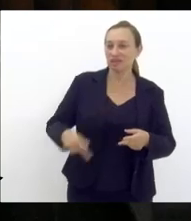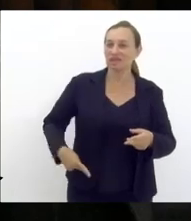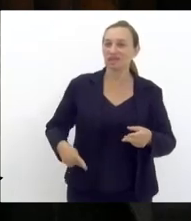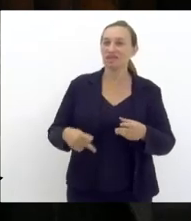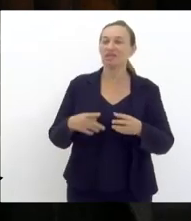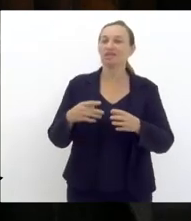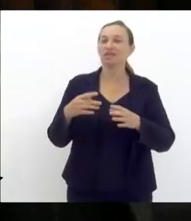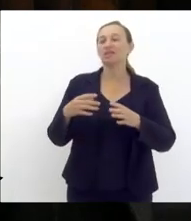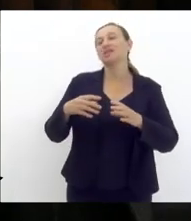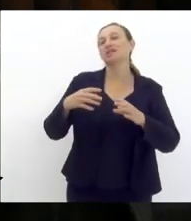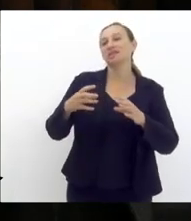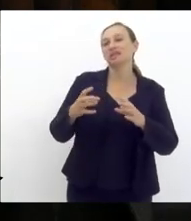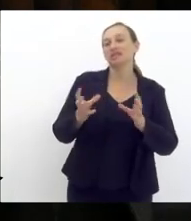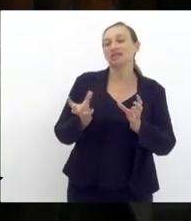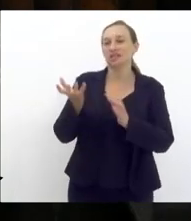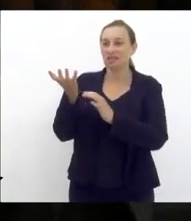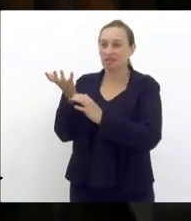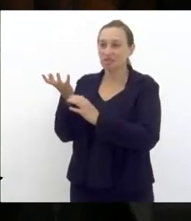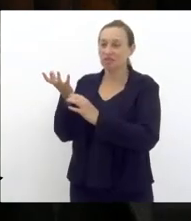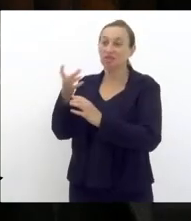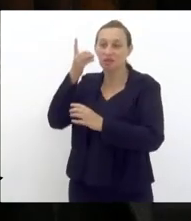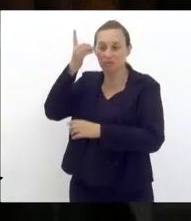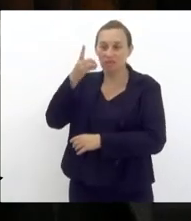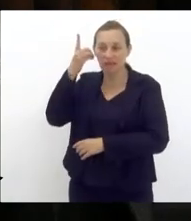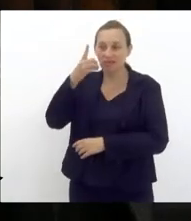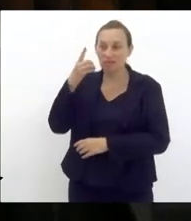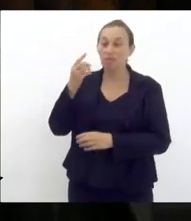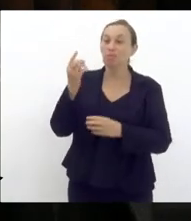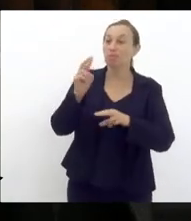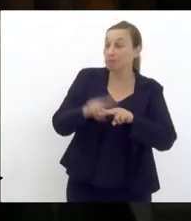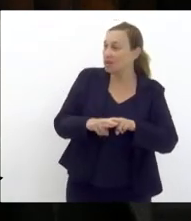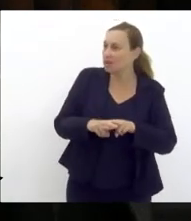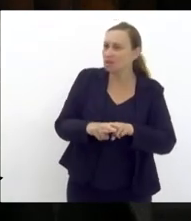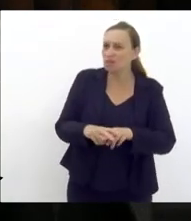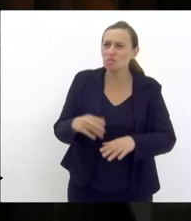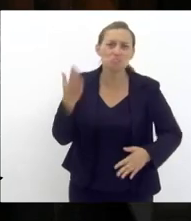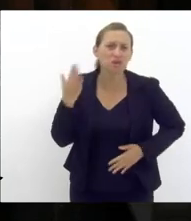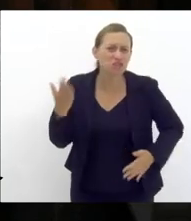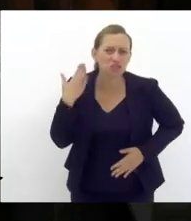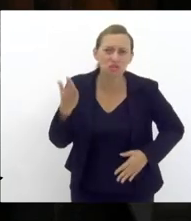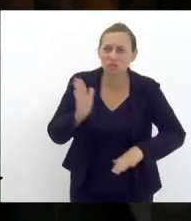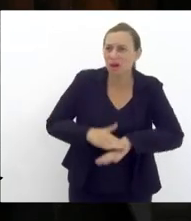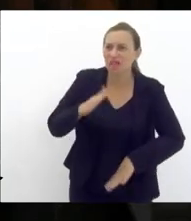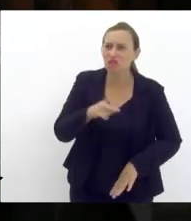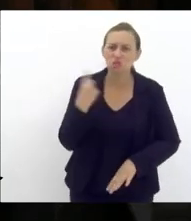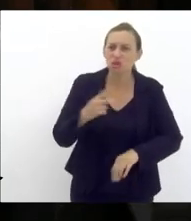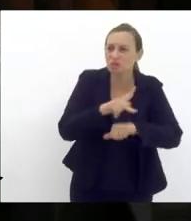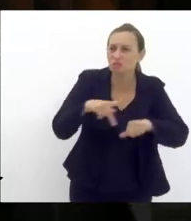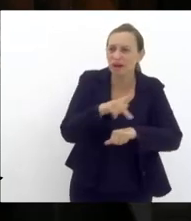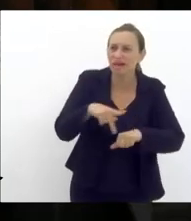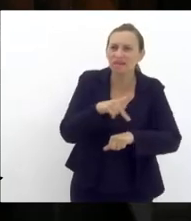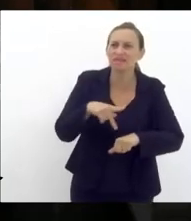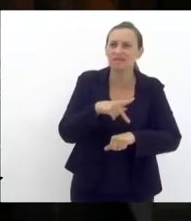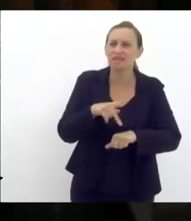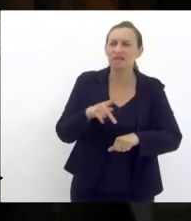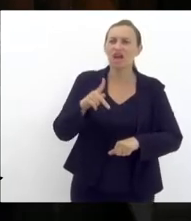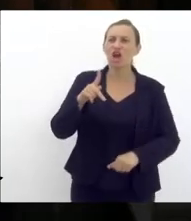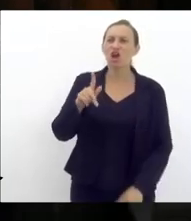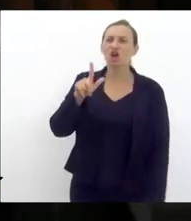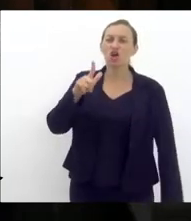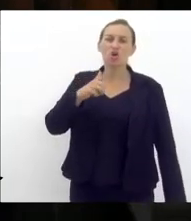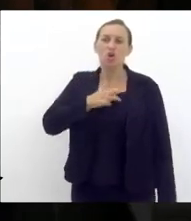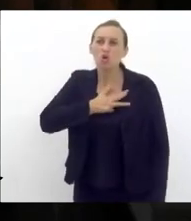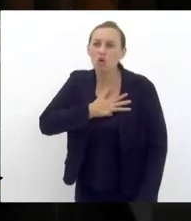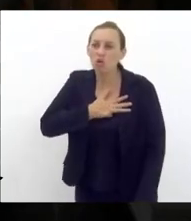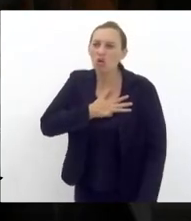PT preso e o maior bandido da história do nosso país o nine Luiz Inácio